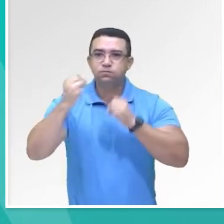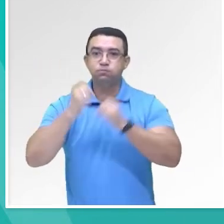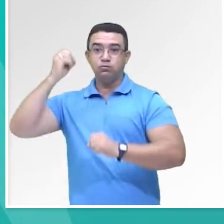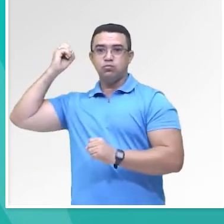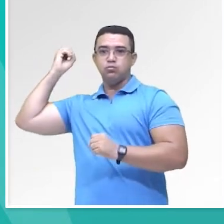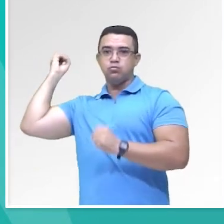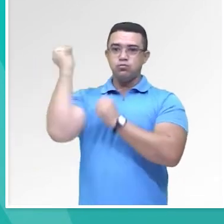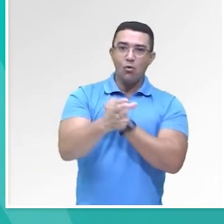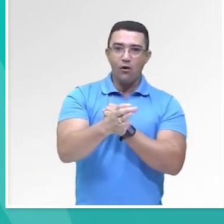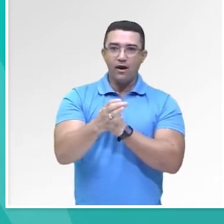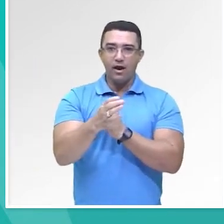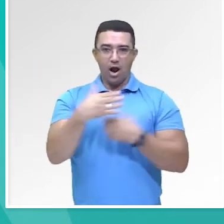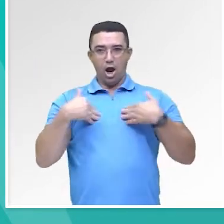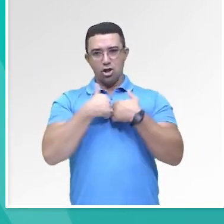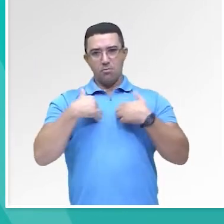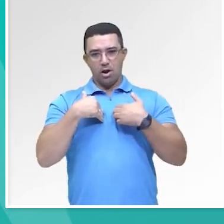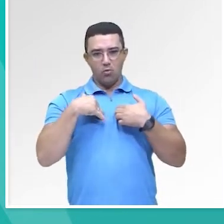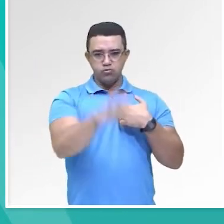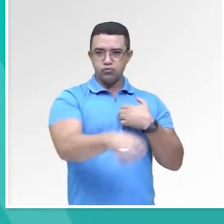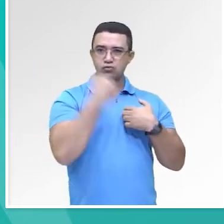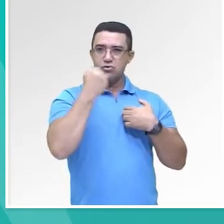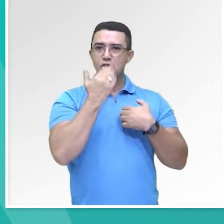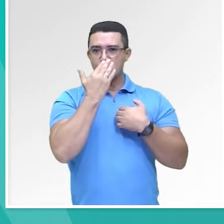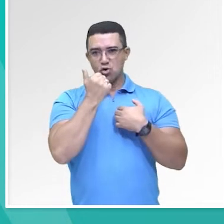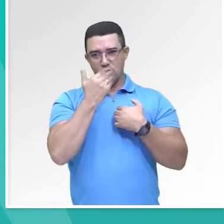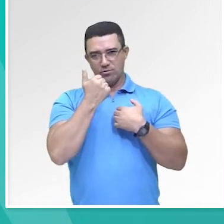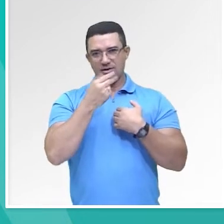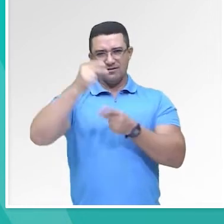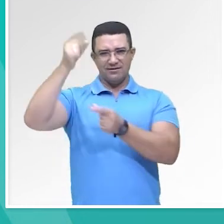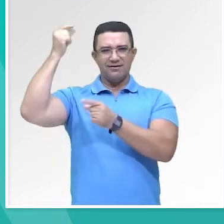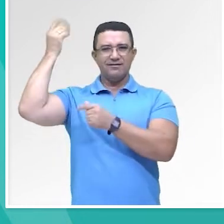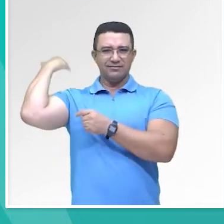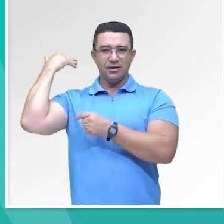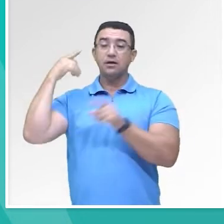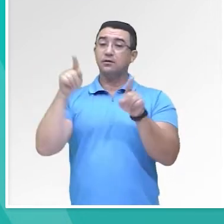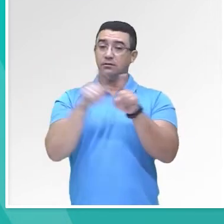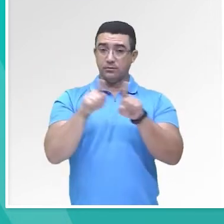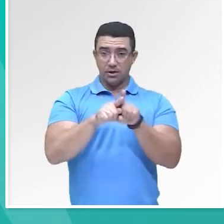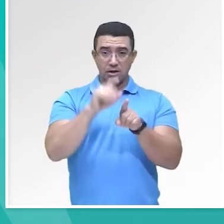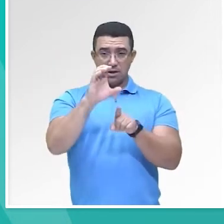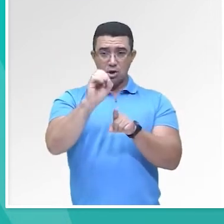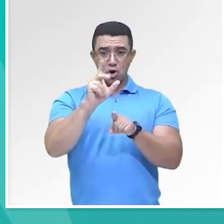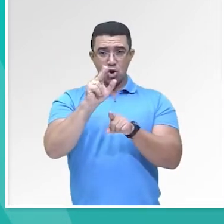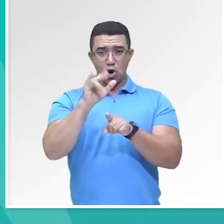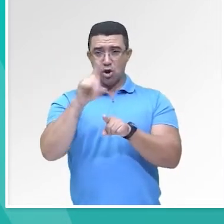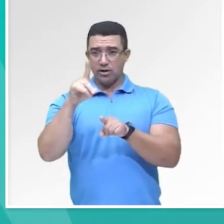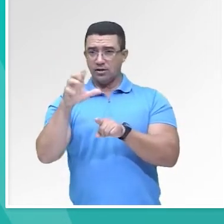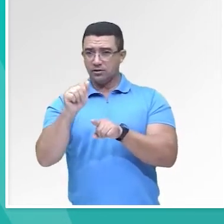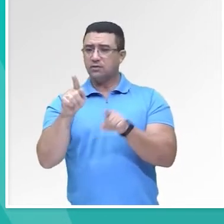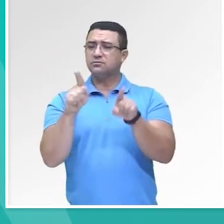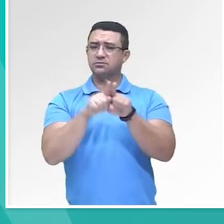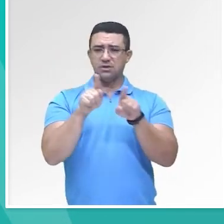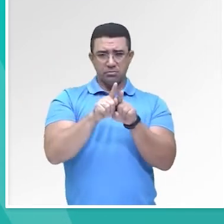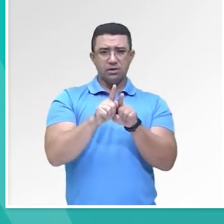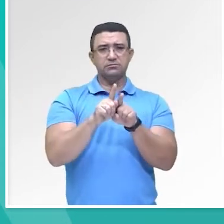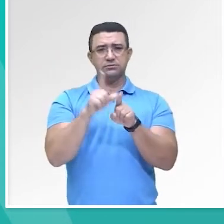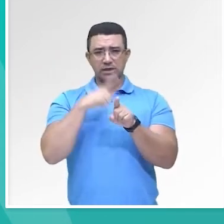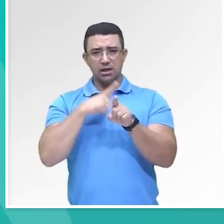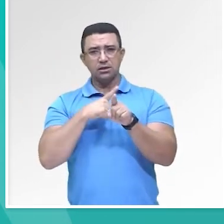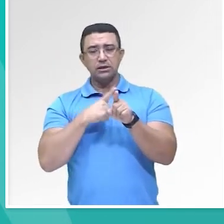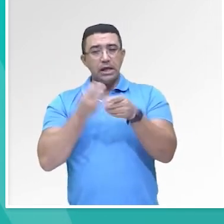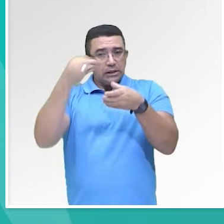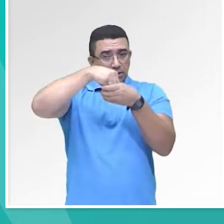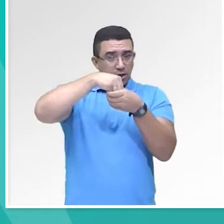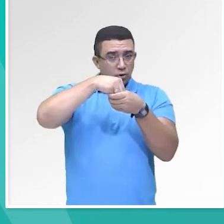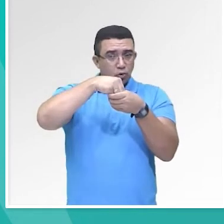físico e, assim como as outras modalidades, a corrida se faz presente dentro dos Jogos